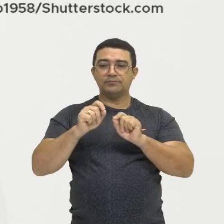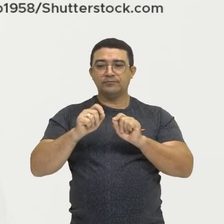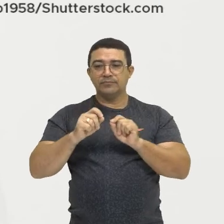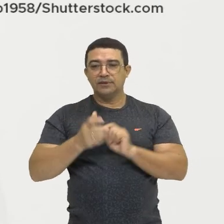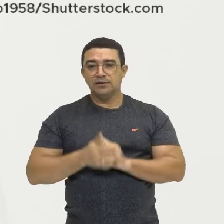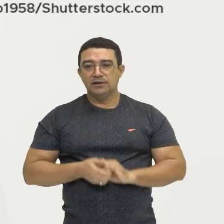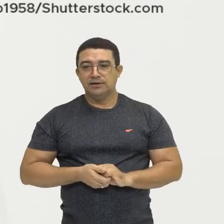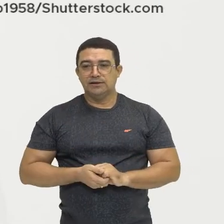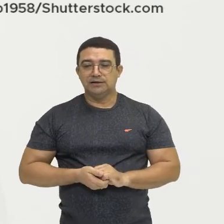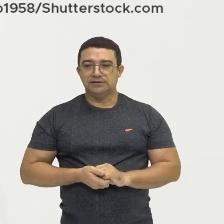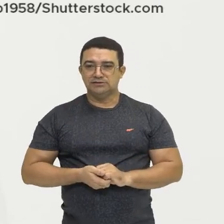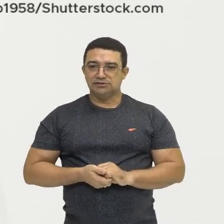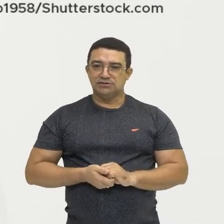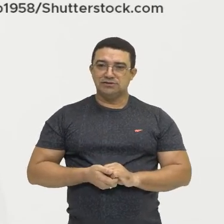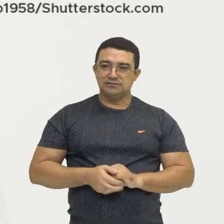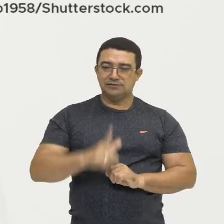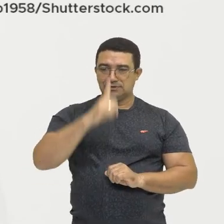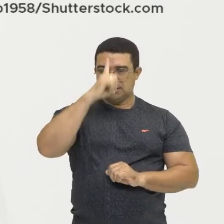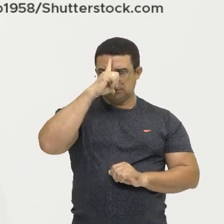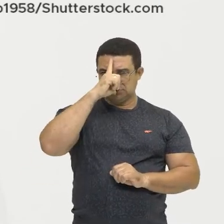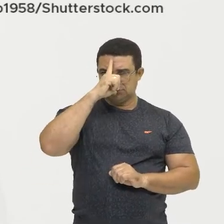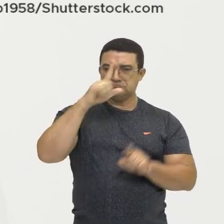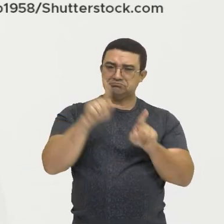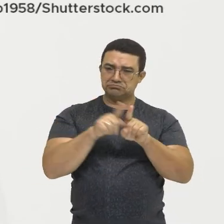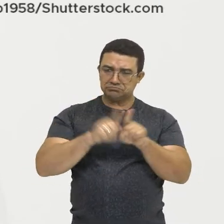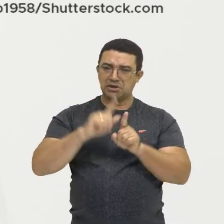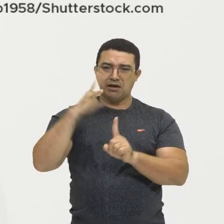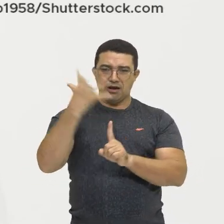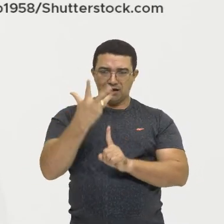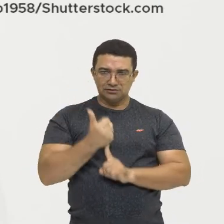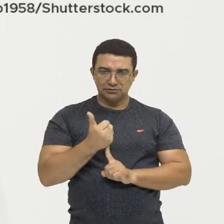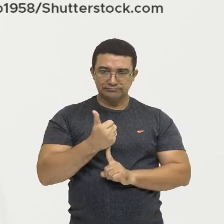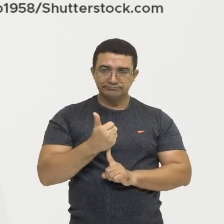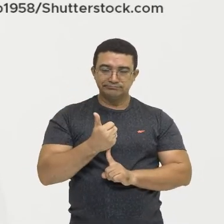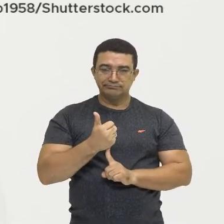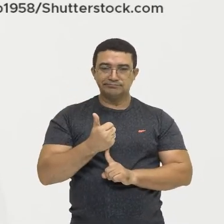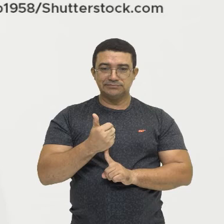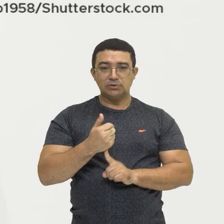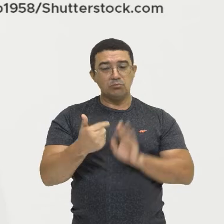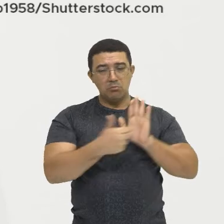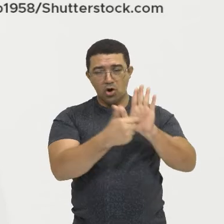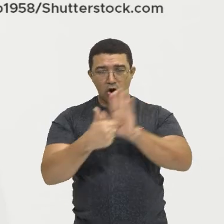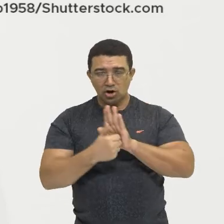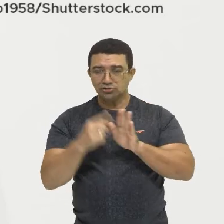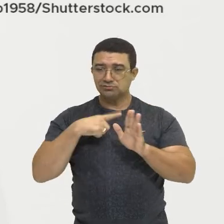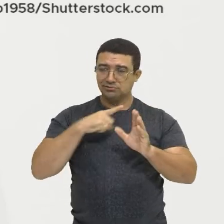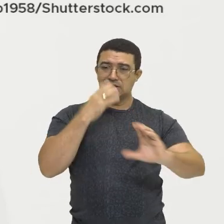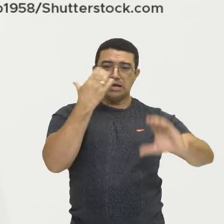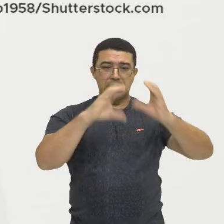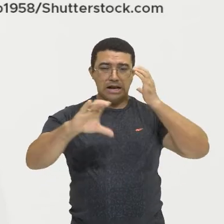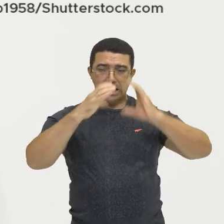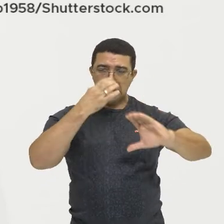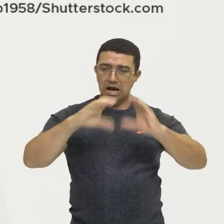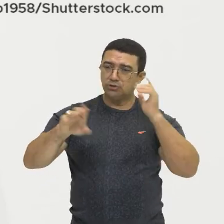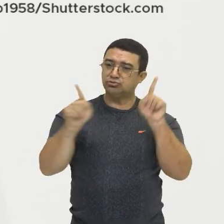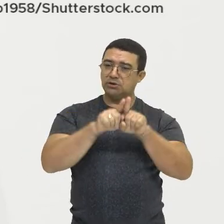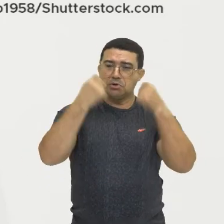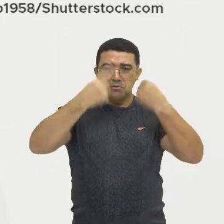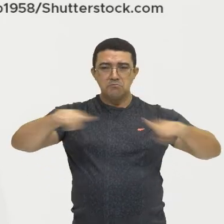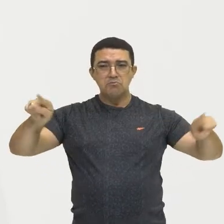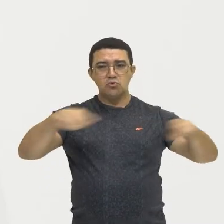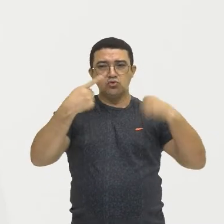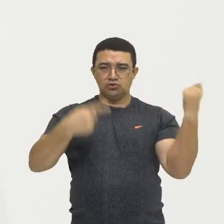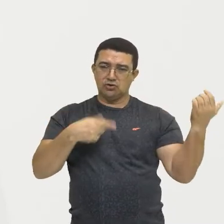explicar o surgimento do trovadorismo? Pois é. Então, tais quais a presença de canto e acompanhamento musical.